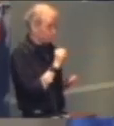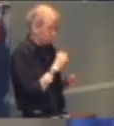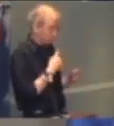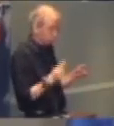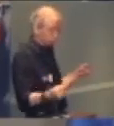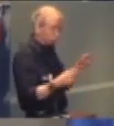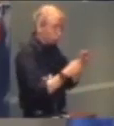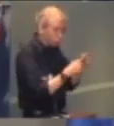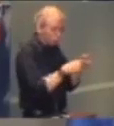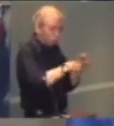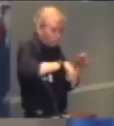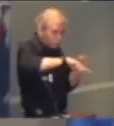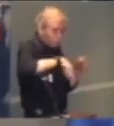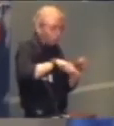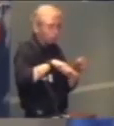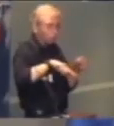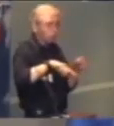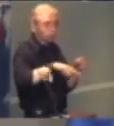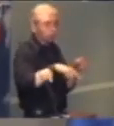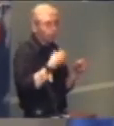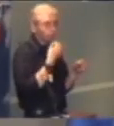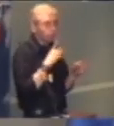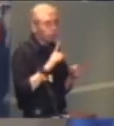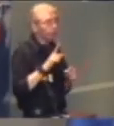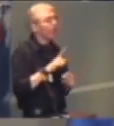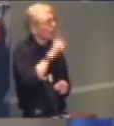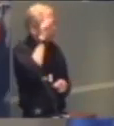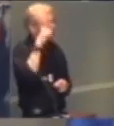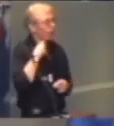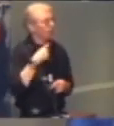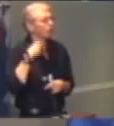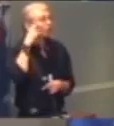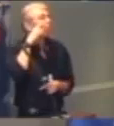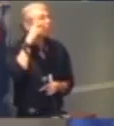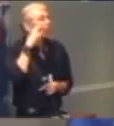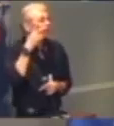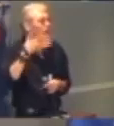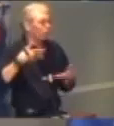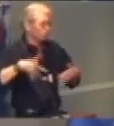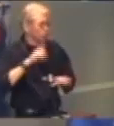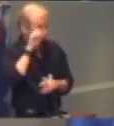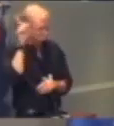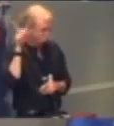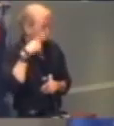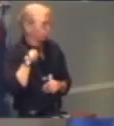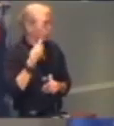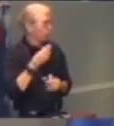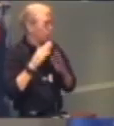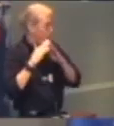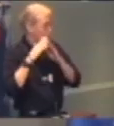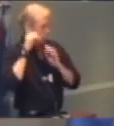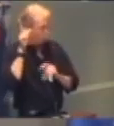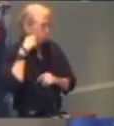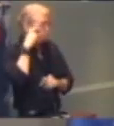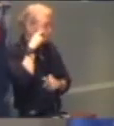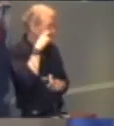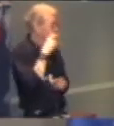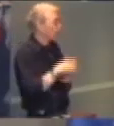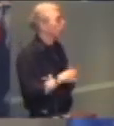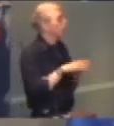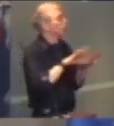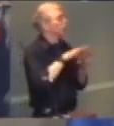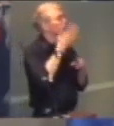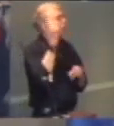conduzida lá em Natal onde eu moro semana retrasada por dizermos assim